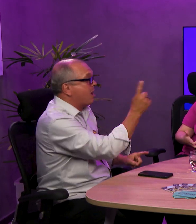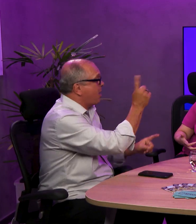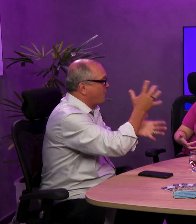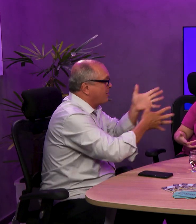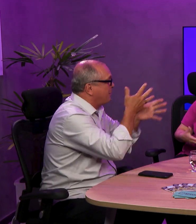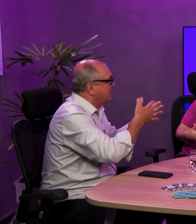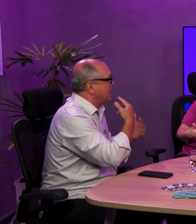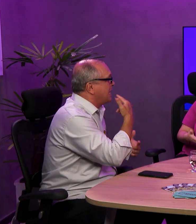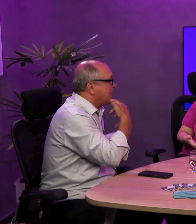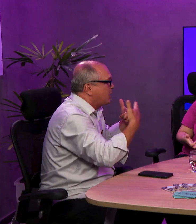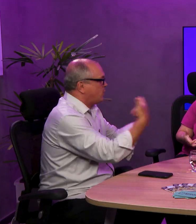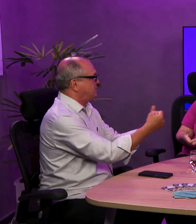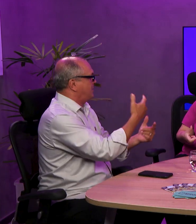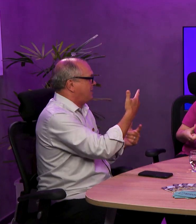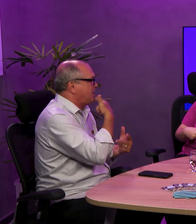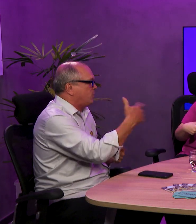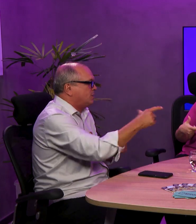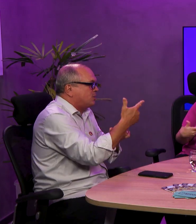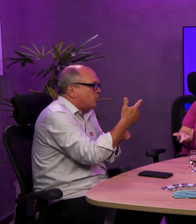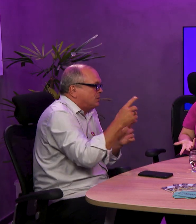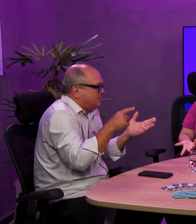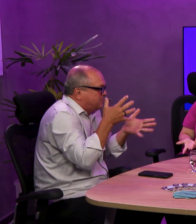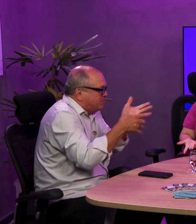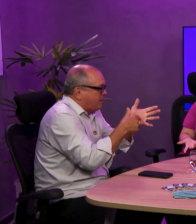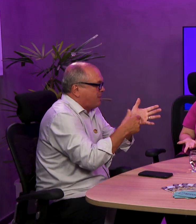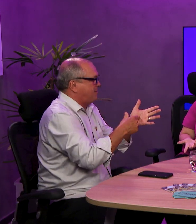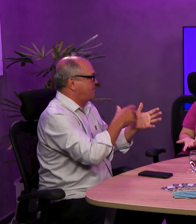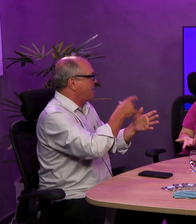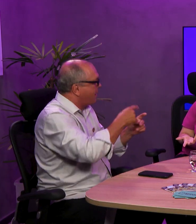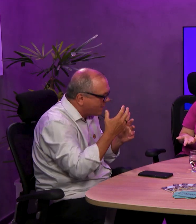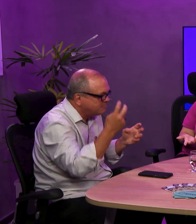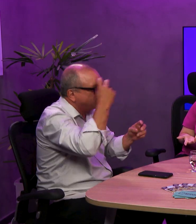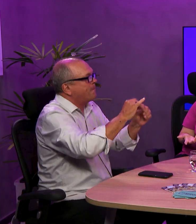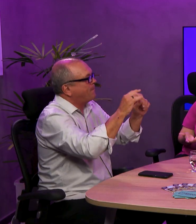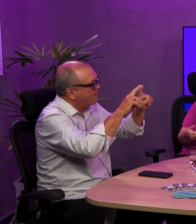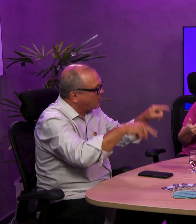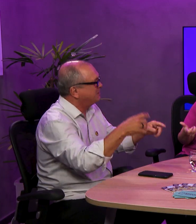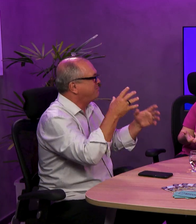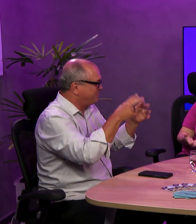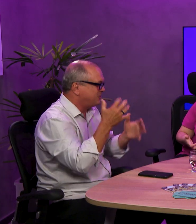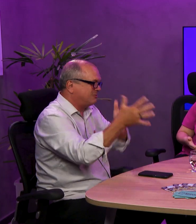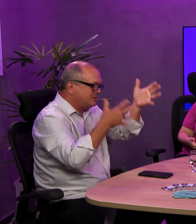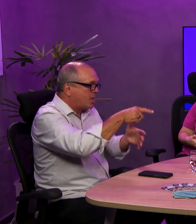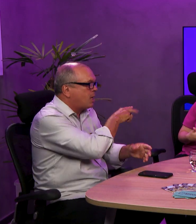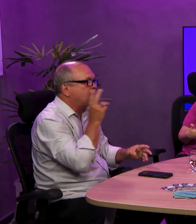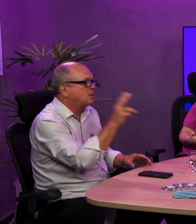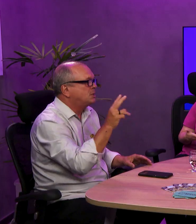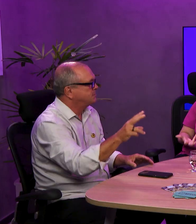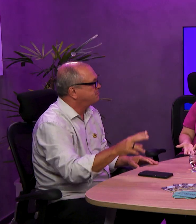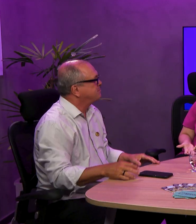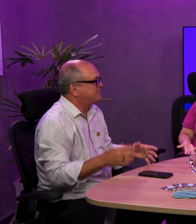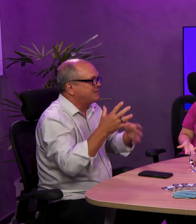questão... aqueles intérpretes que são robôs, né? Eles não sabem, não raciocinam